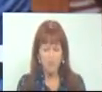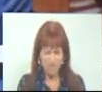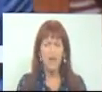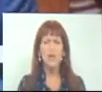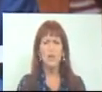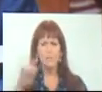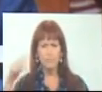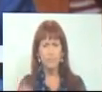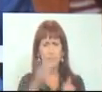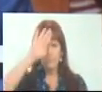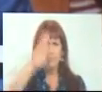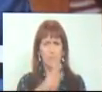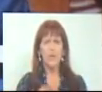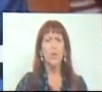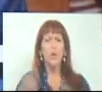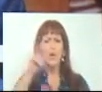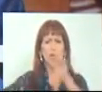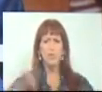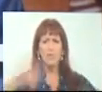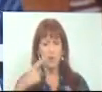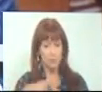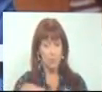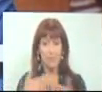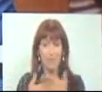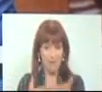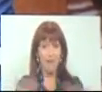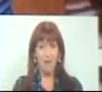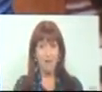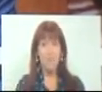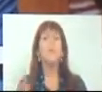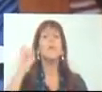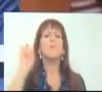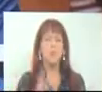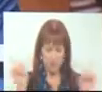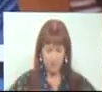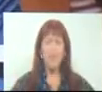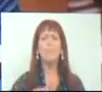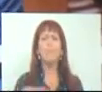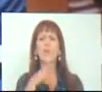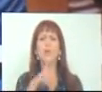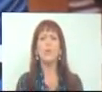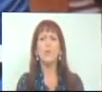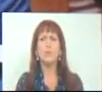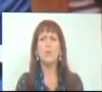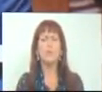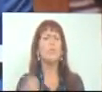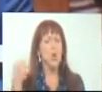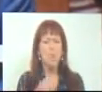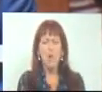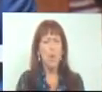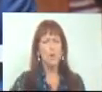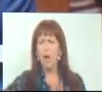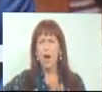empreendedorismo, nomeadamente com regime fiscal benéfico para as startups. Essencial também mencionar o nosso incansável combate